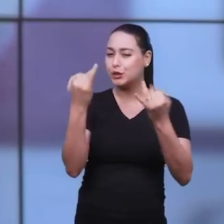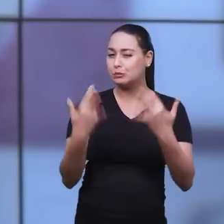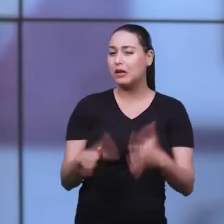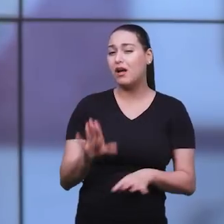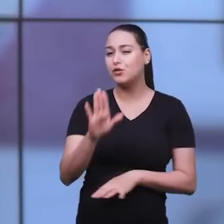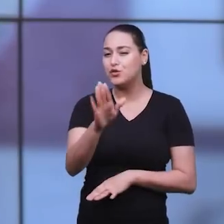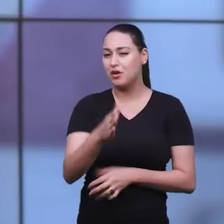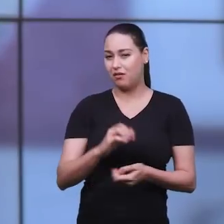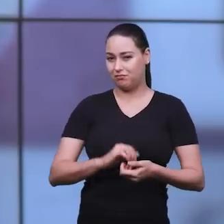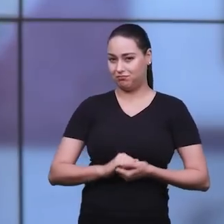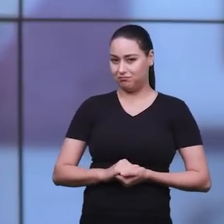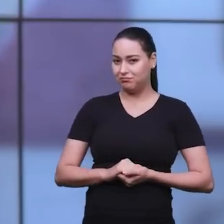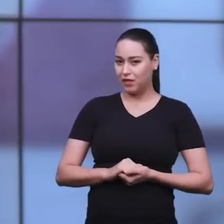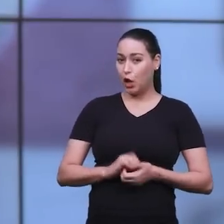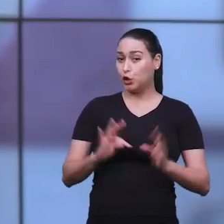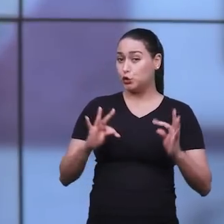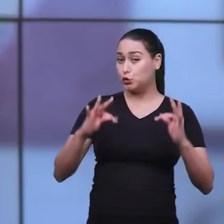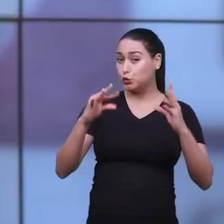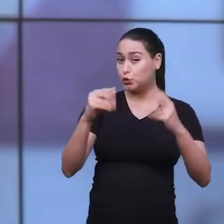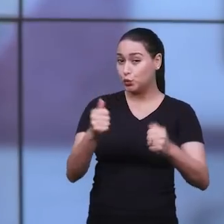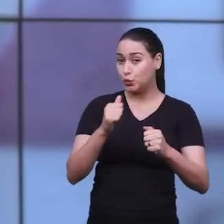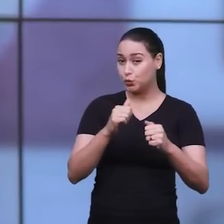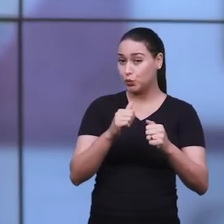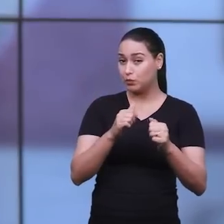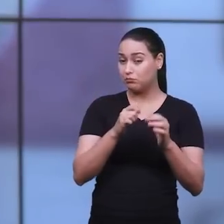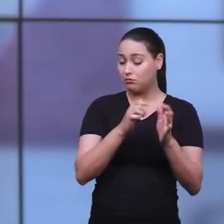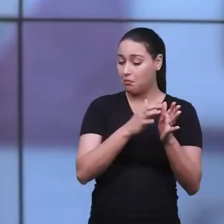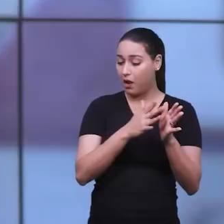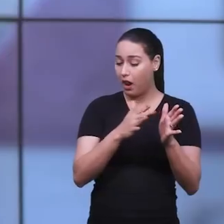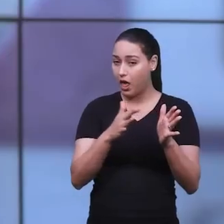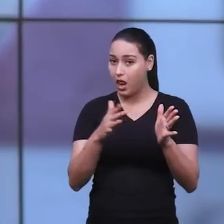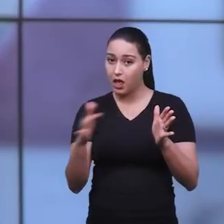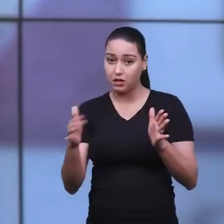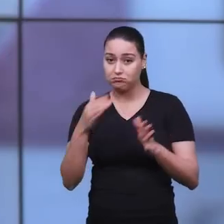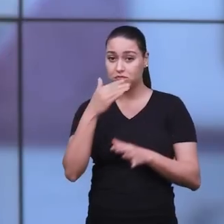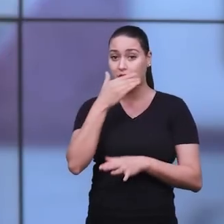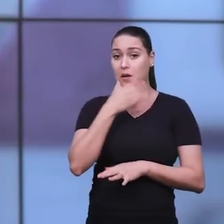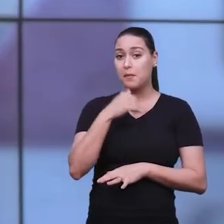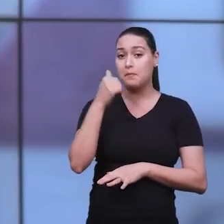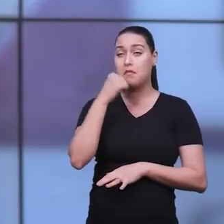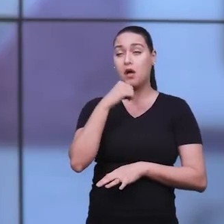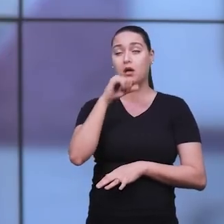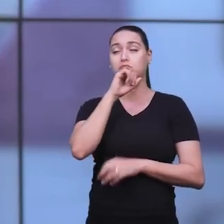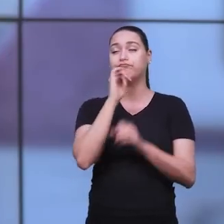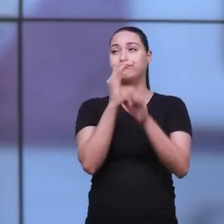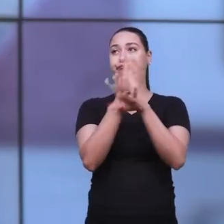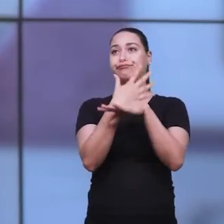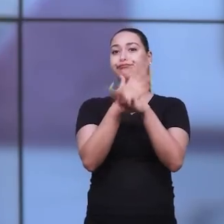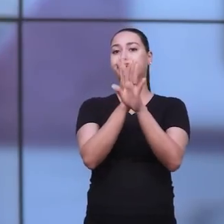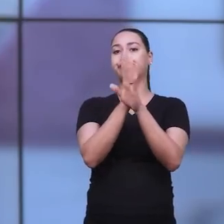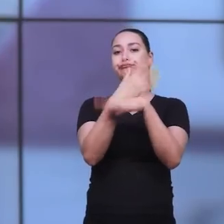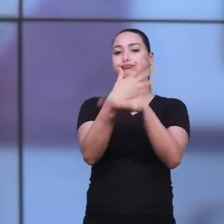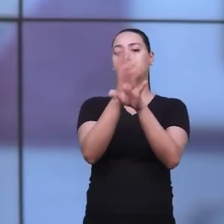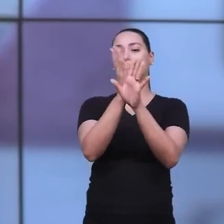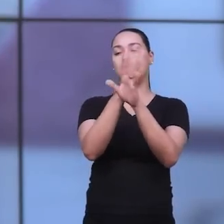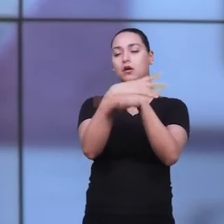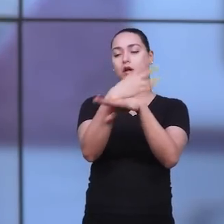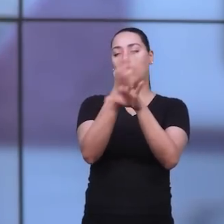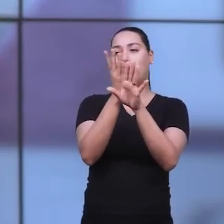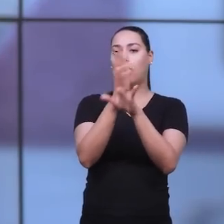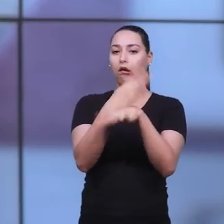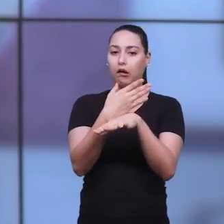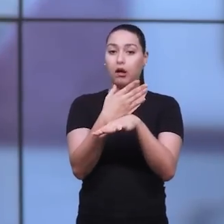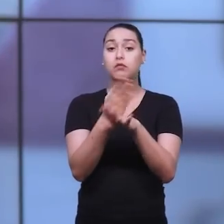mentiras contadas em nosso tempo. Tudo sendo acompanhado pelos pais que parecem estar dormindo,